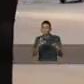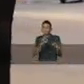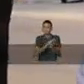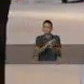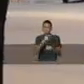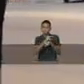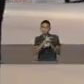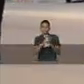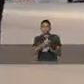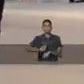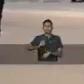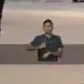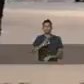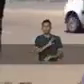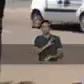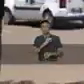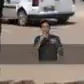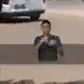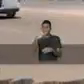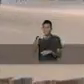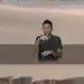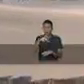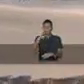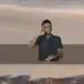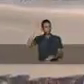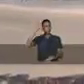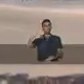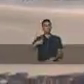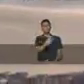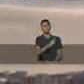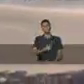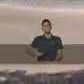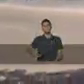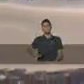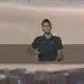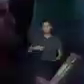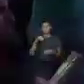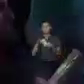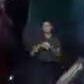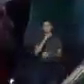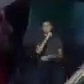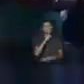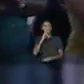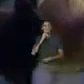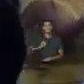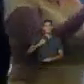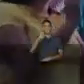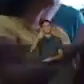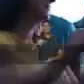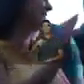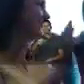com prevenção. A presença da polícia no seu bairro é prioridade em meu governo. Vote Antônio